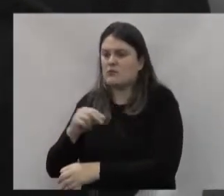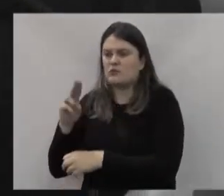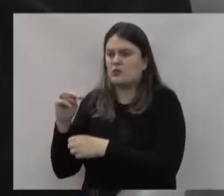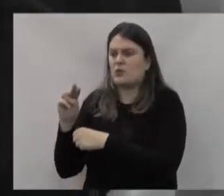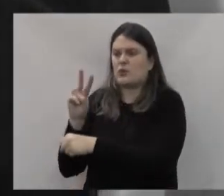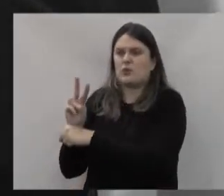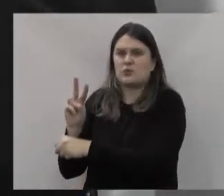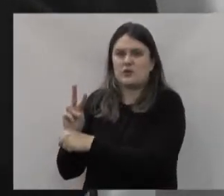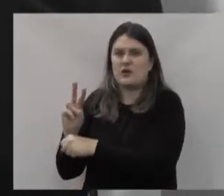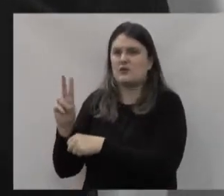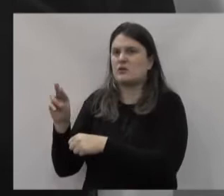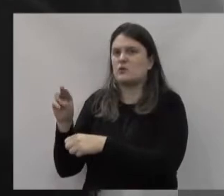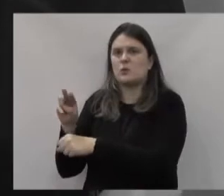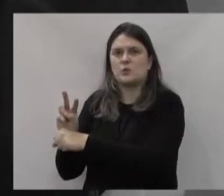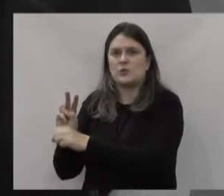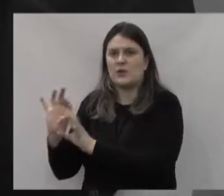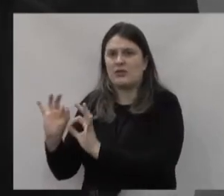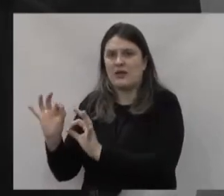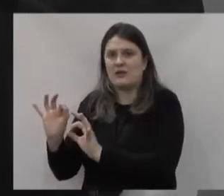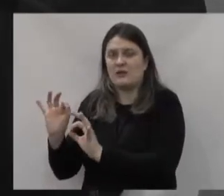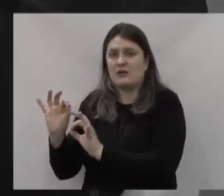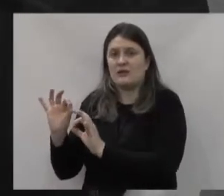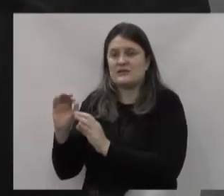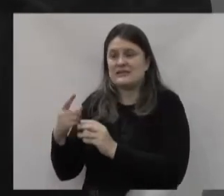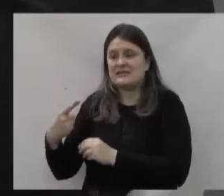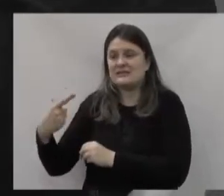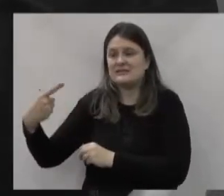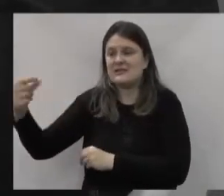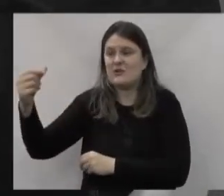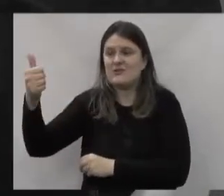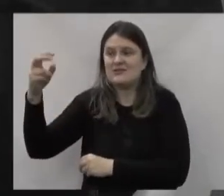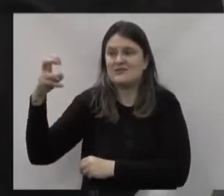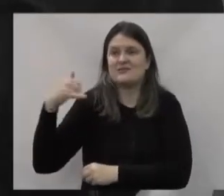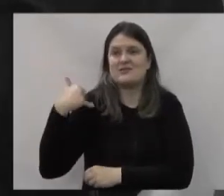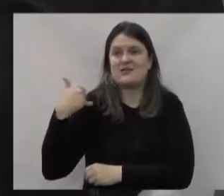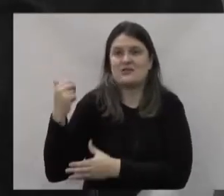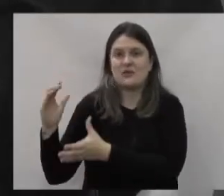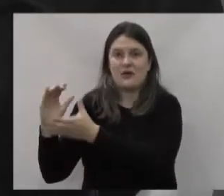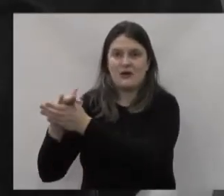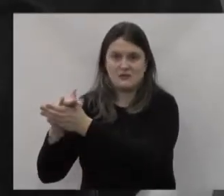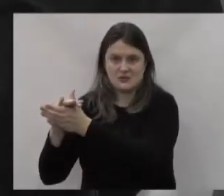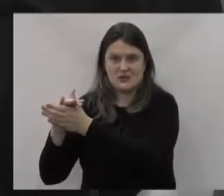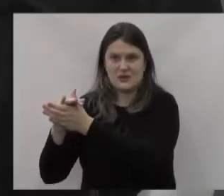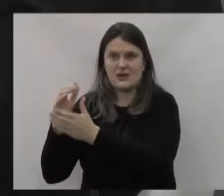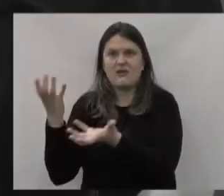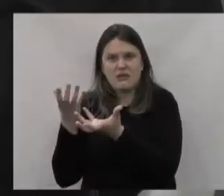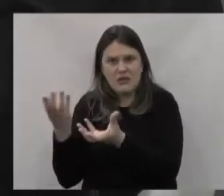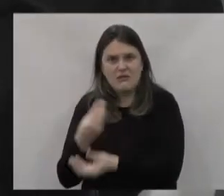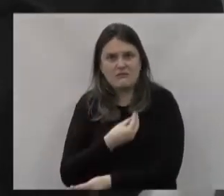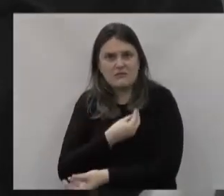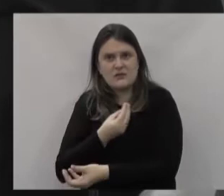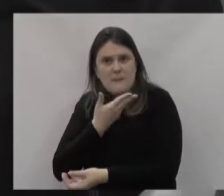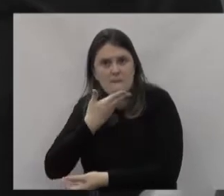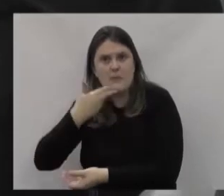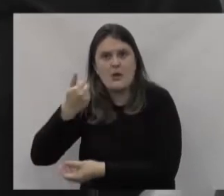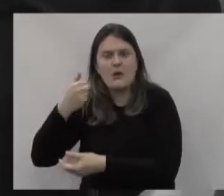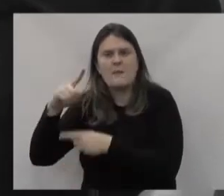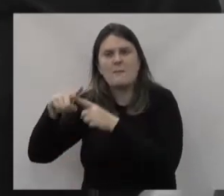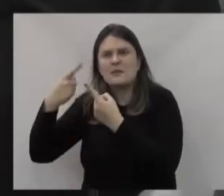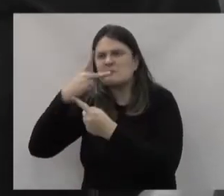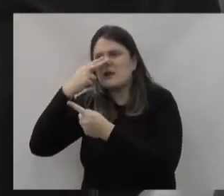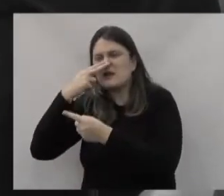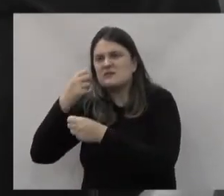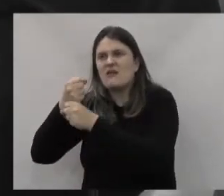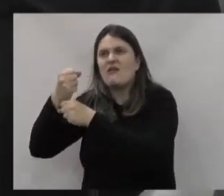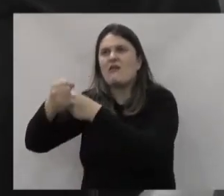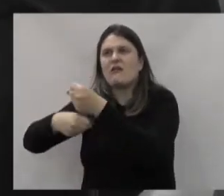protegida, cuidada. Ela saiu de casa com 15 anos para casar, para construir uma vida melhor. Só que cada ano que ela passa